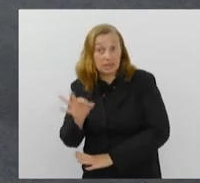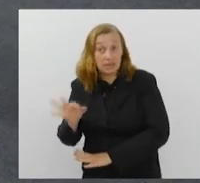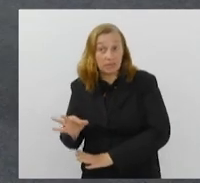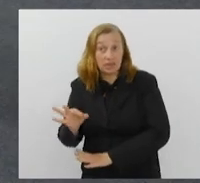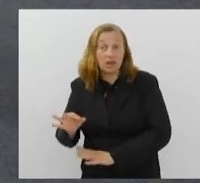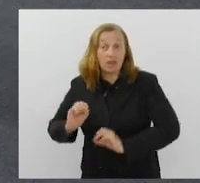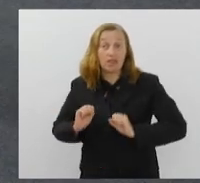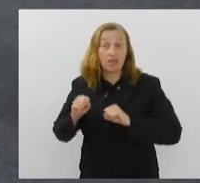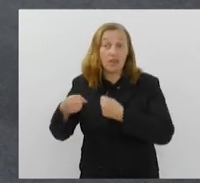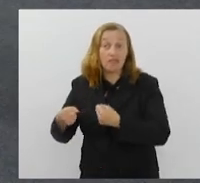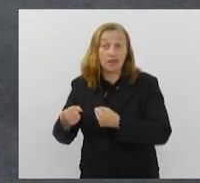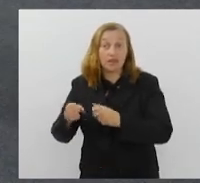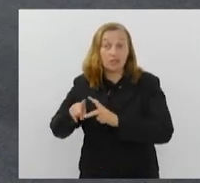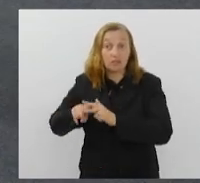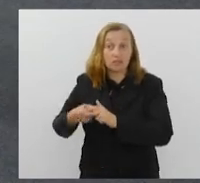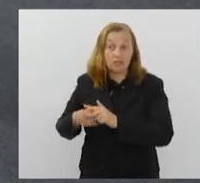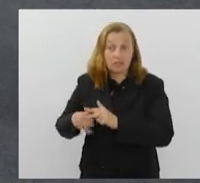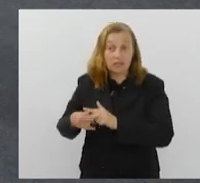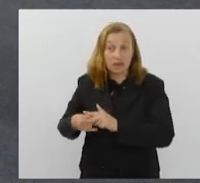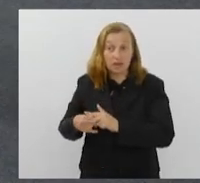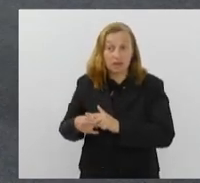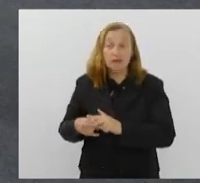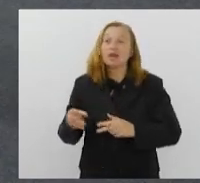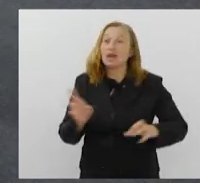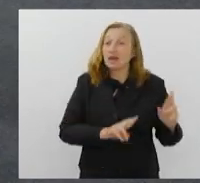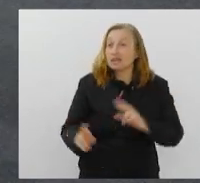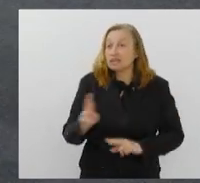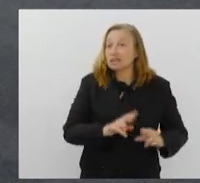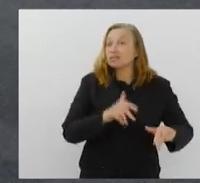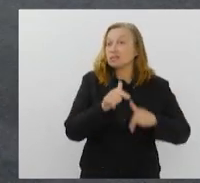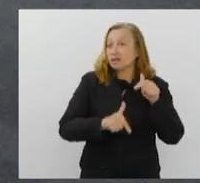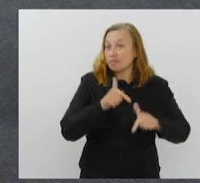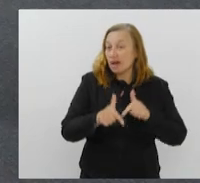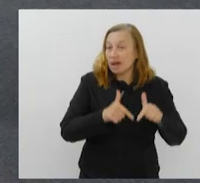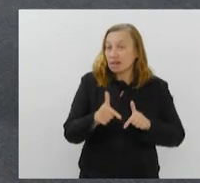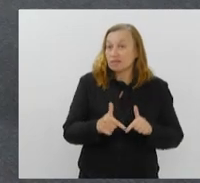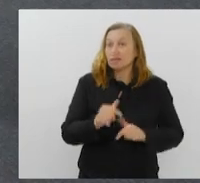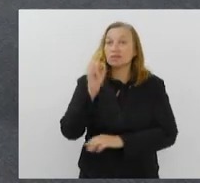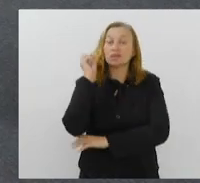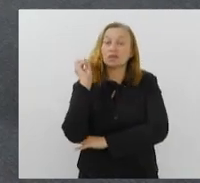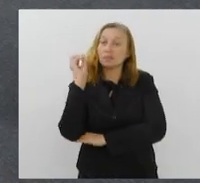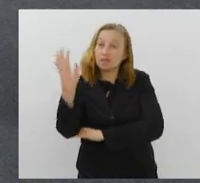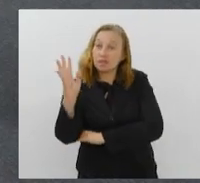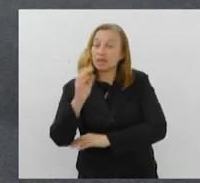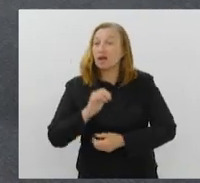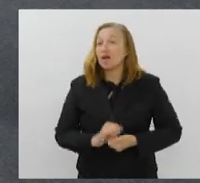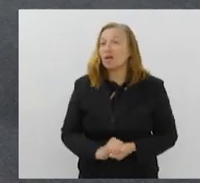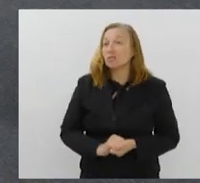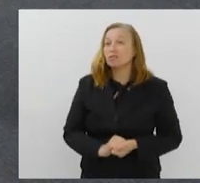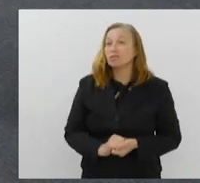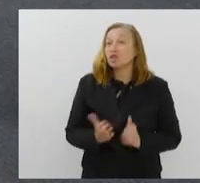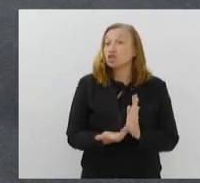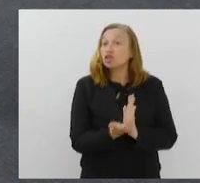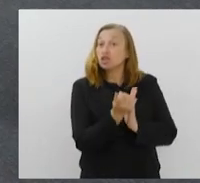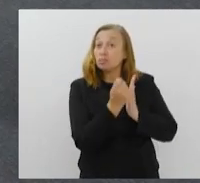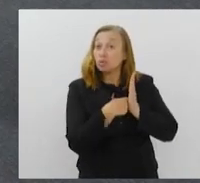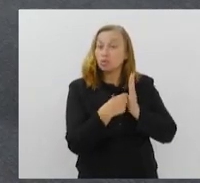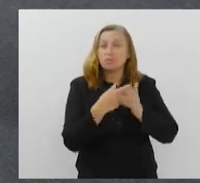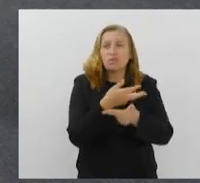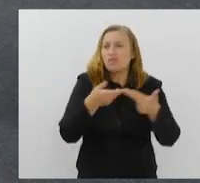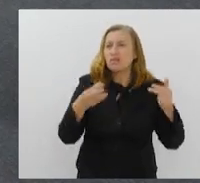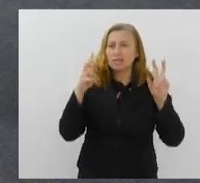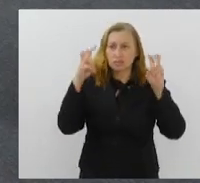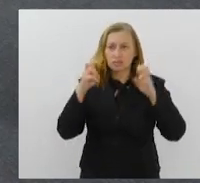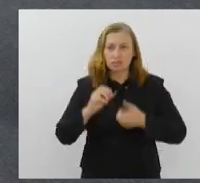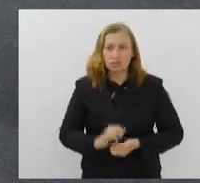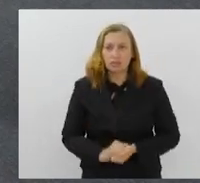defendem ampliar regulamentações sobre as relações de trabalho, sobre a questão ambiental, sobre tributos, sobre uma série de